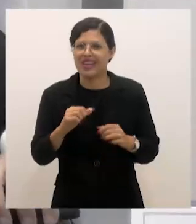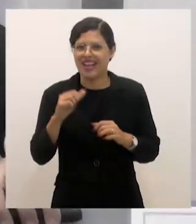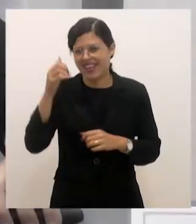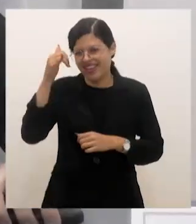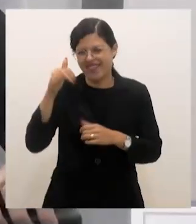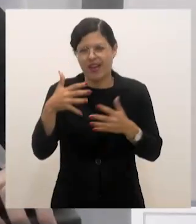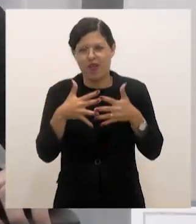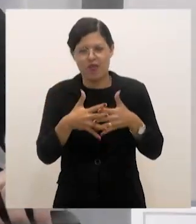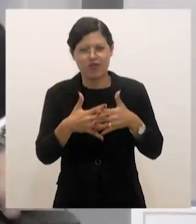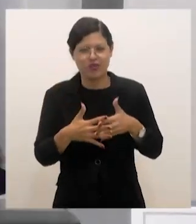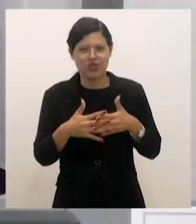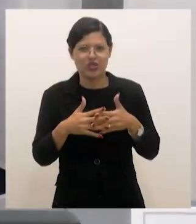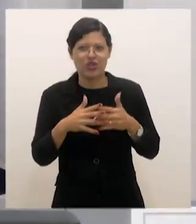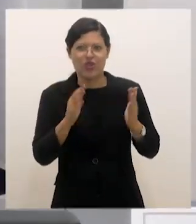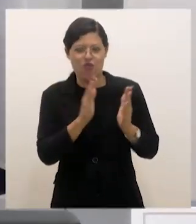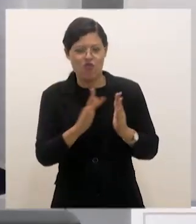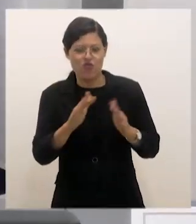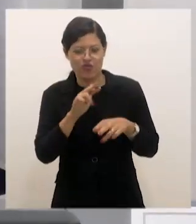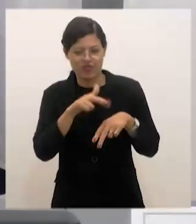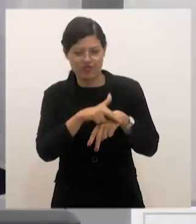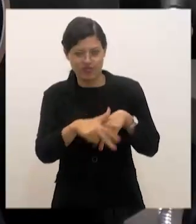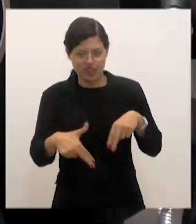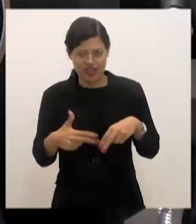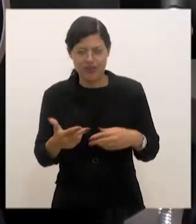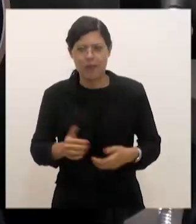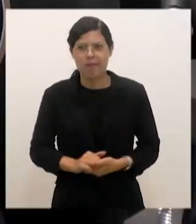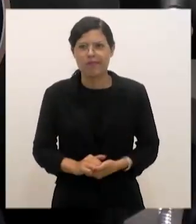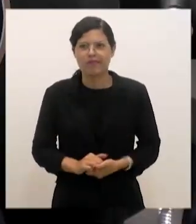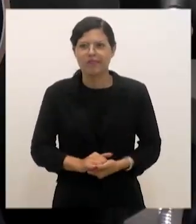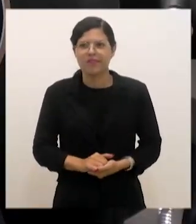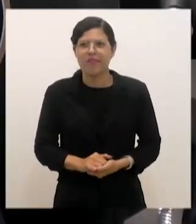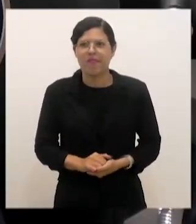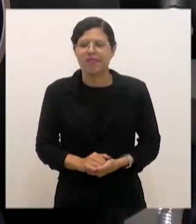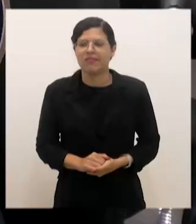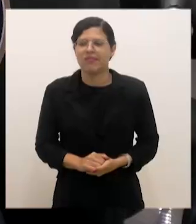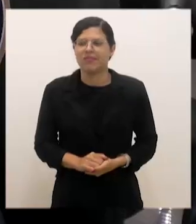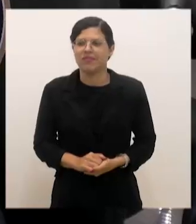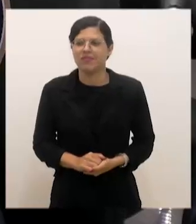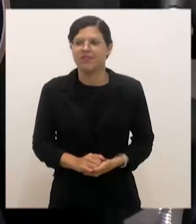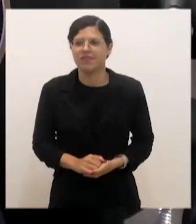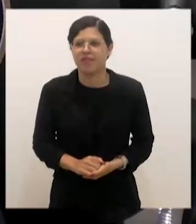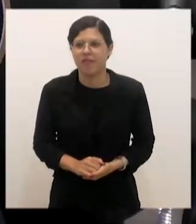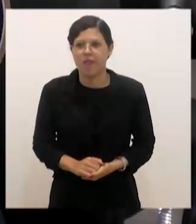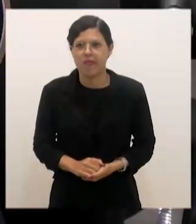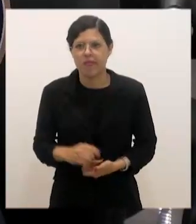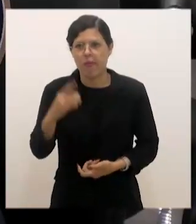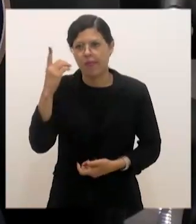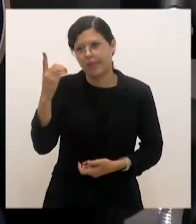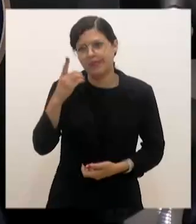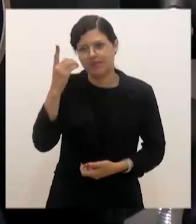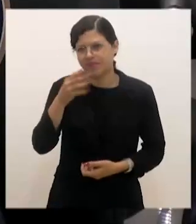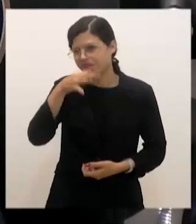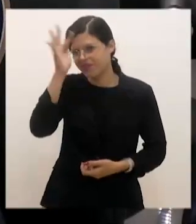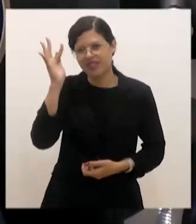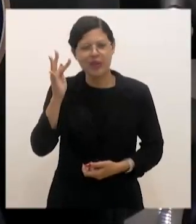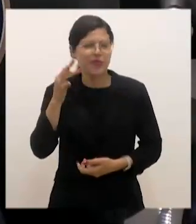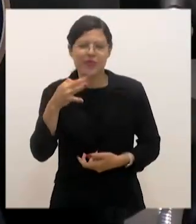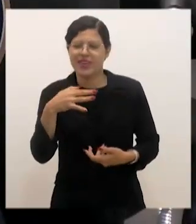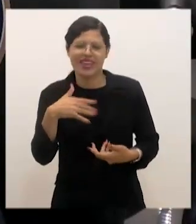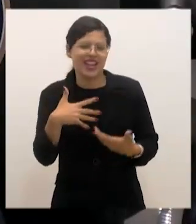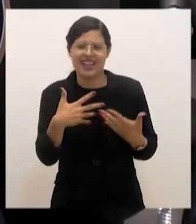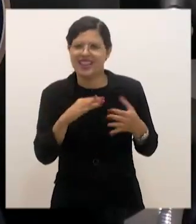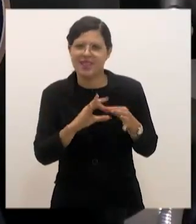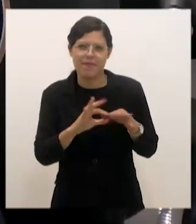para encarar essa matéria também. Senhor presidente... Se fosse fluxo de gênero, o deputado Fred não ia deixar nem gênero